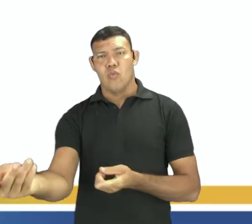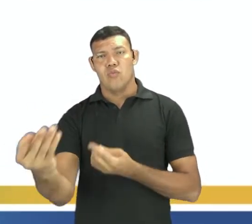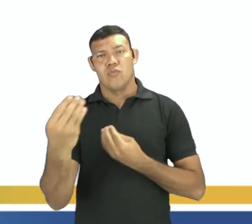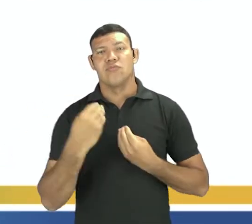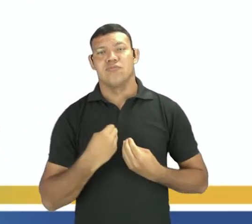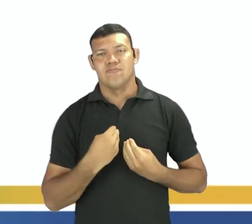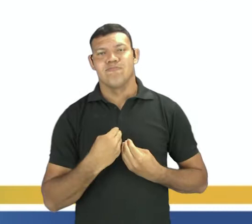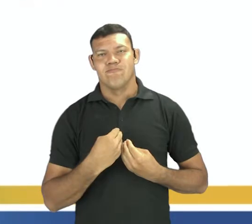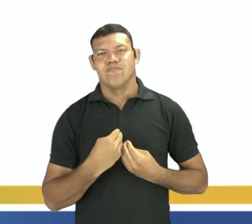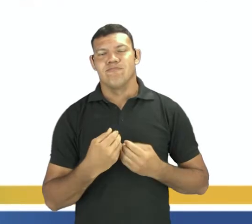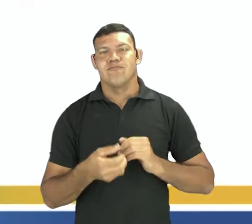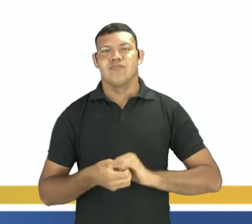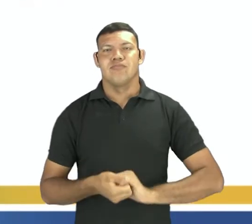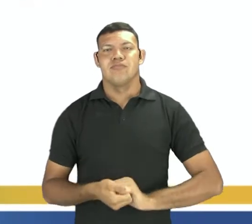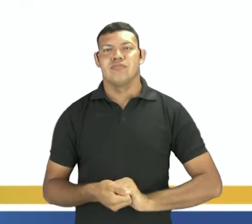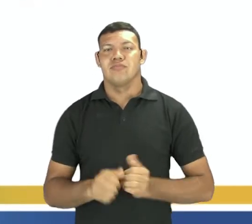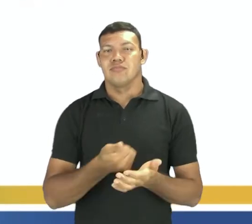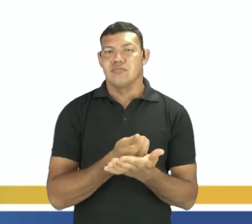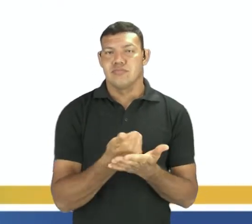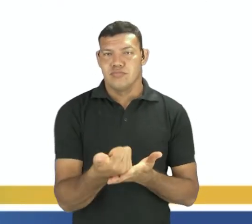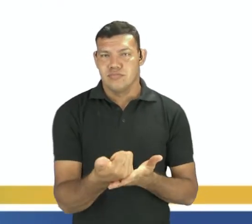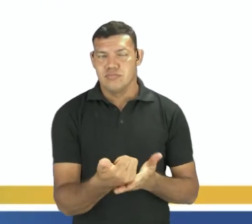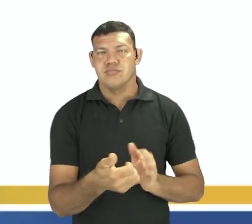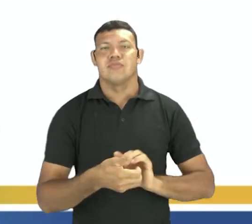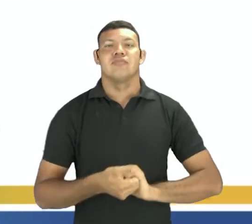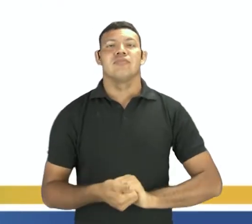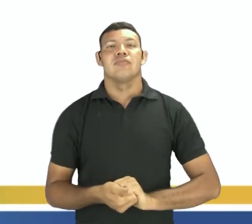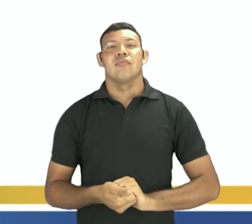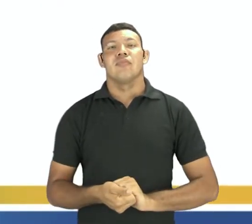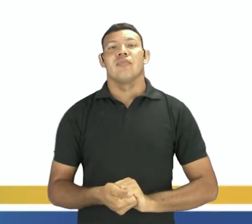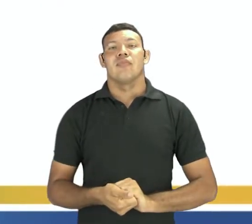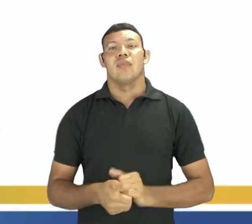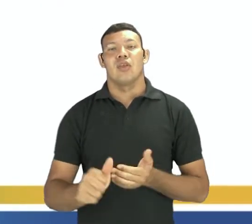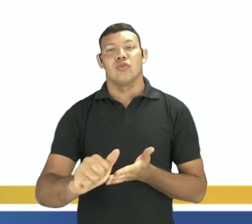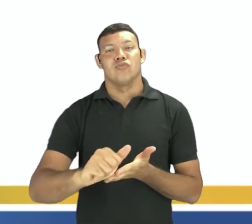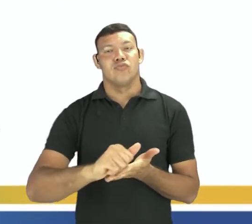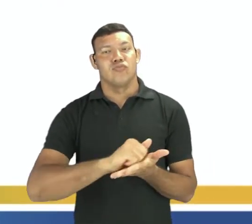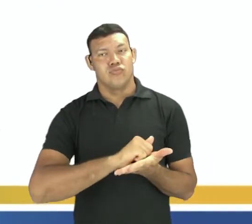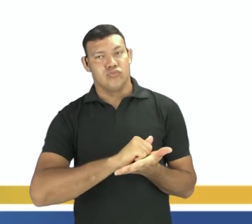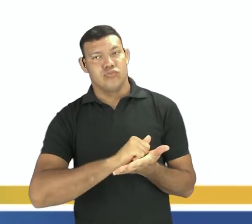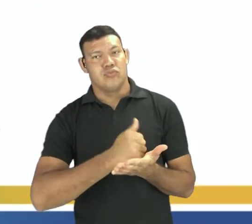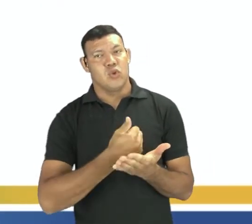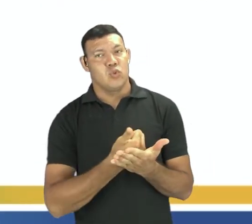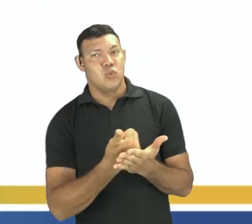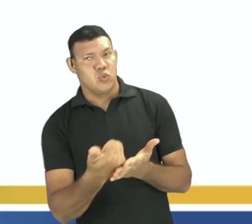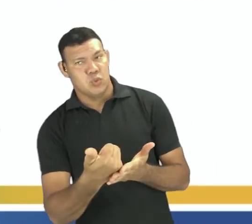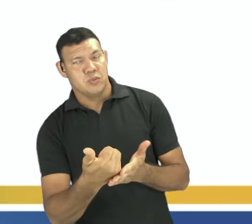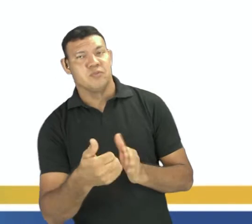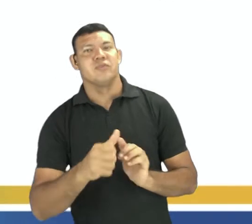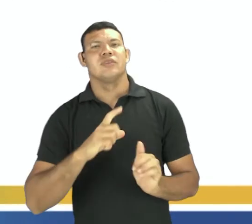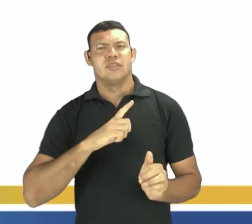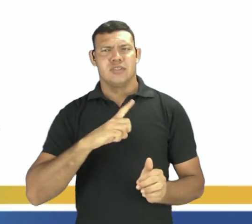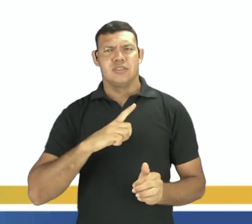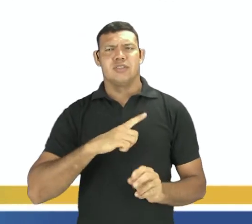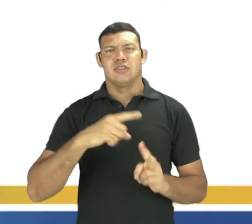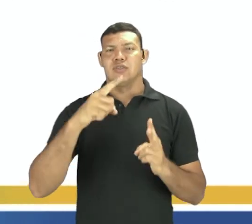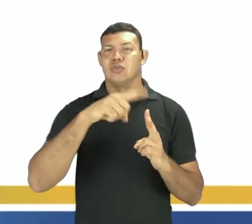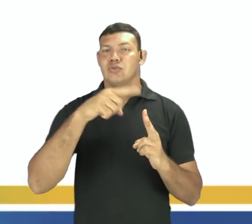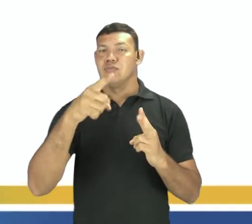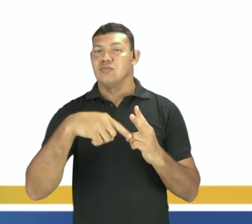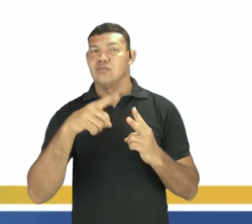ação. Understand? There are two types of voice. Existem dois tipos de voz. Em inglês nós